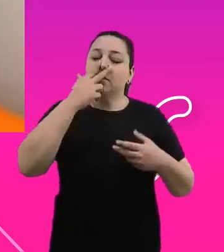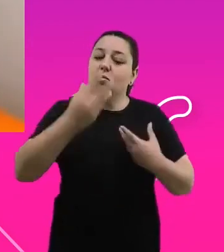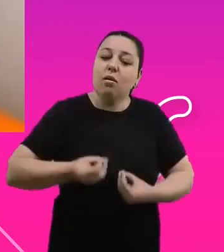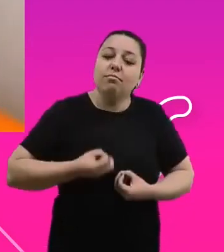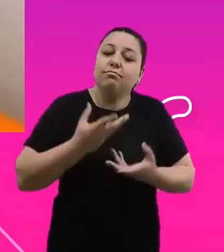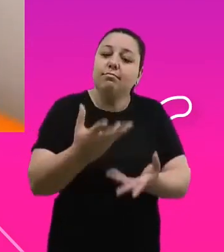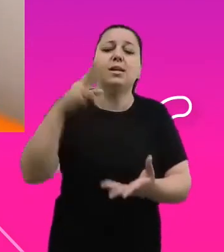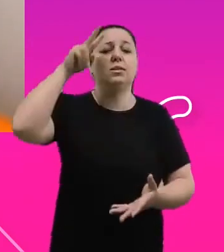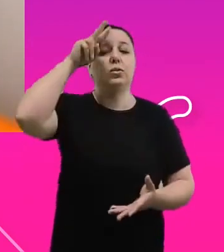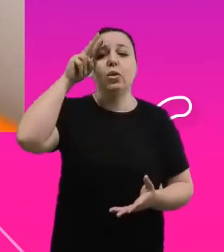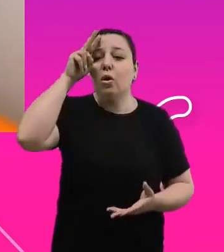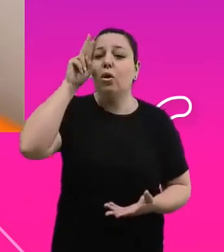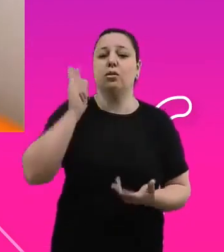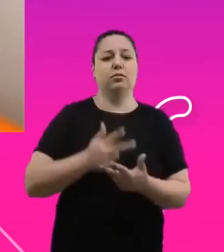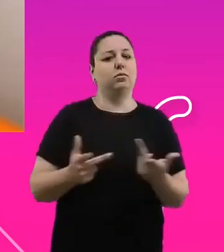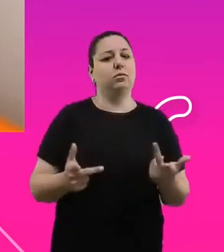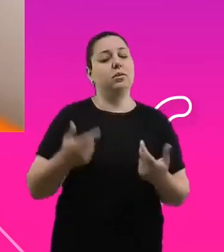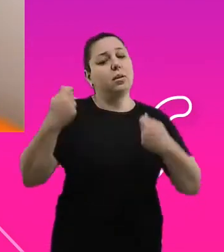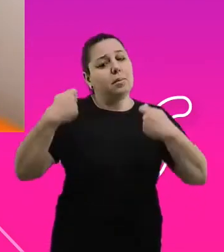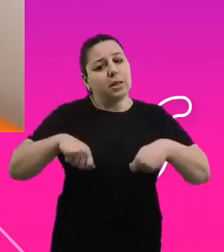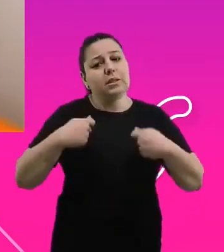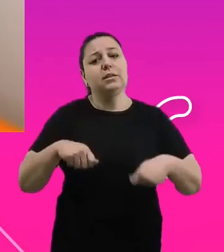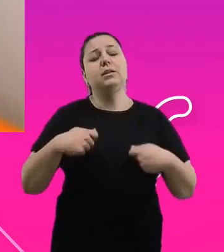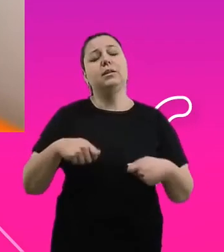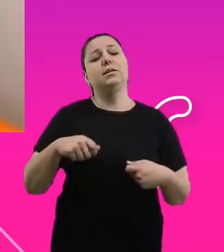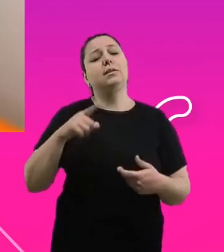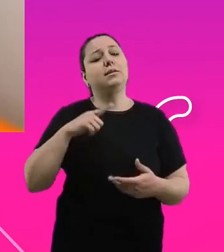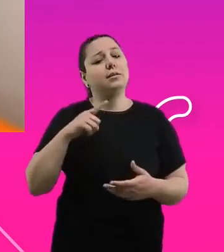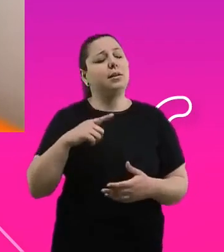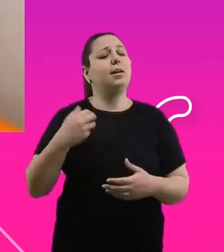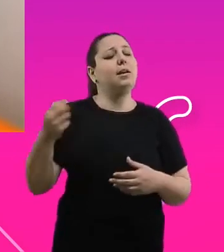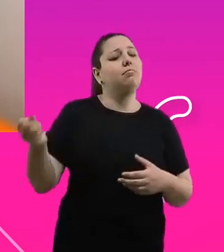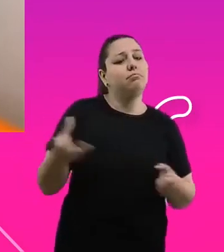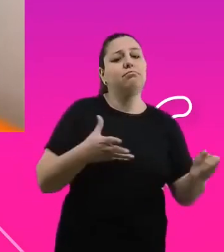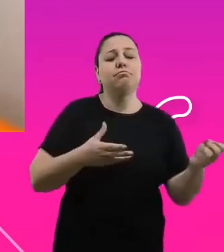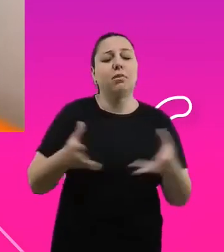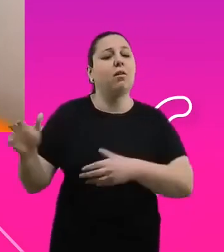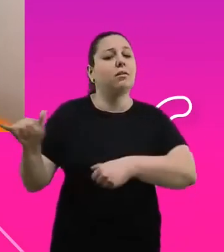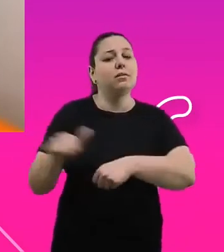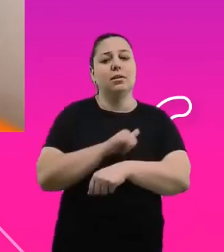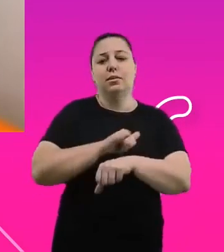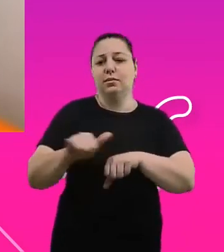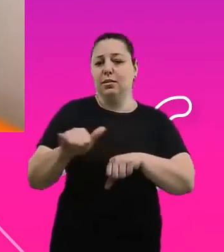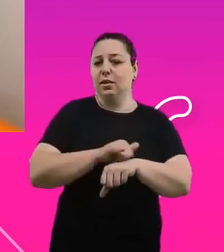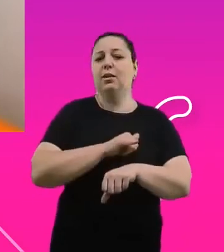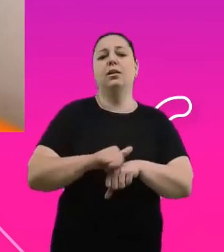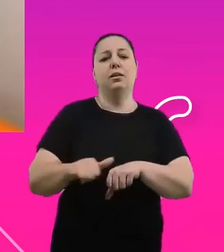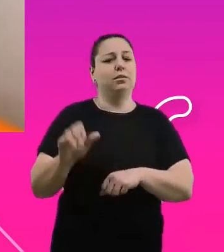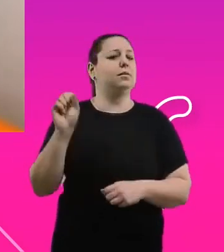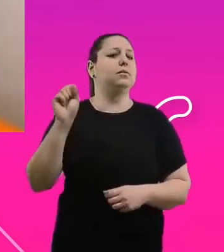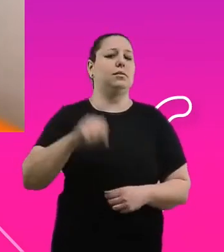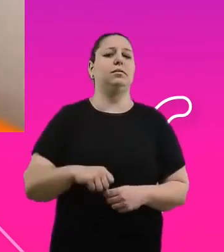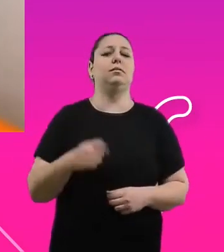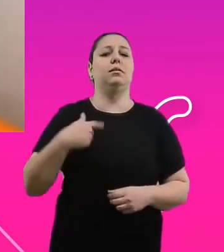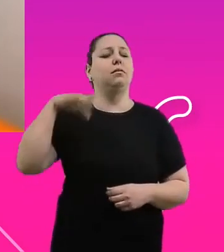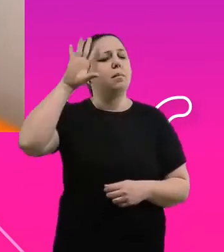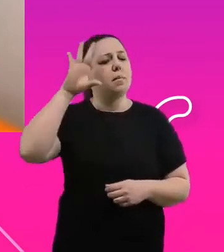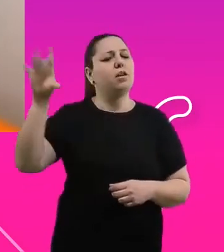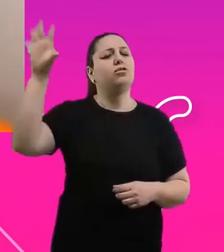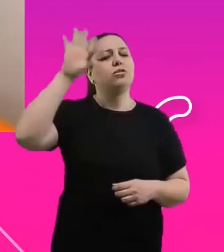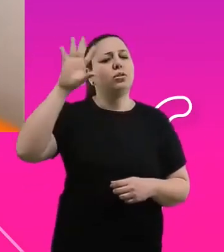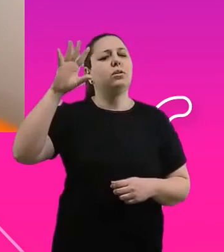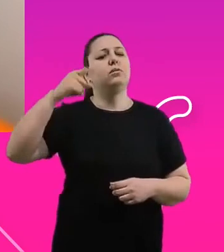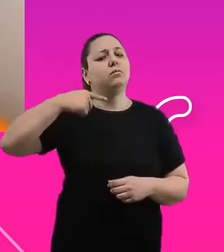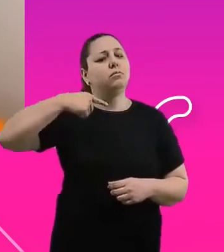histórias. A gente está precisando de novas ficções, e normalmente o que engaja são novas maneiras de ver o mundo, como imagino que nós três aqui estamos, senão a gente não estaria